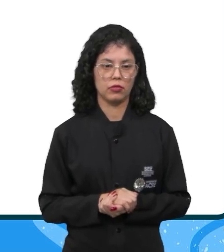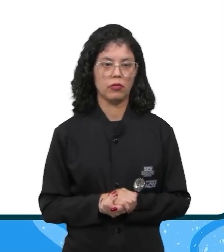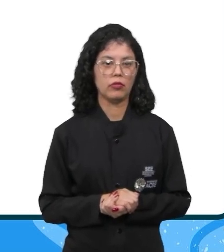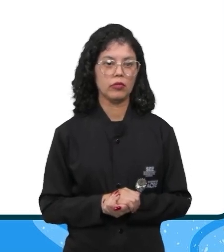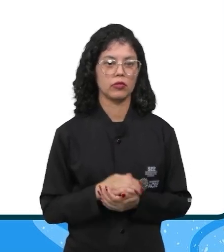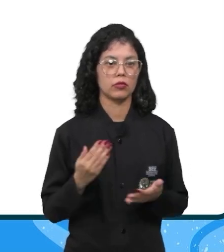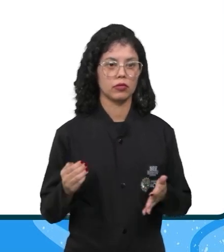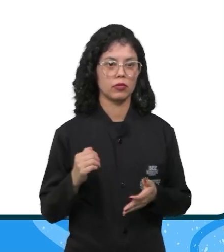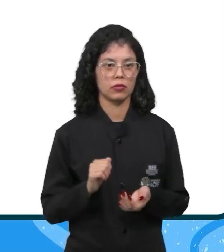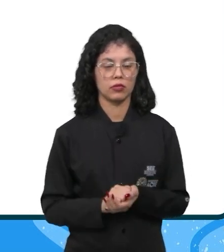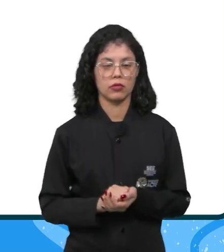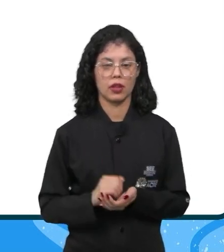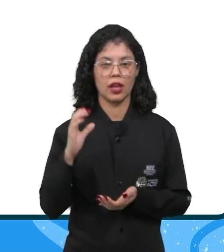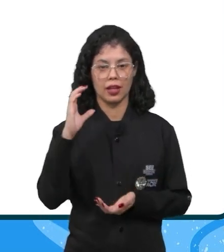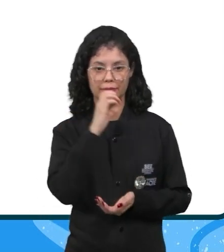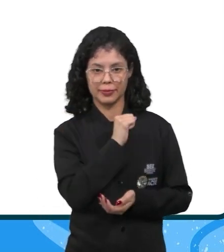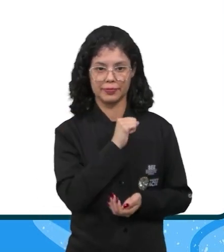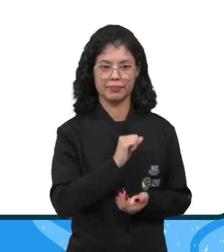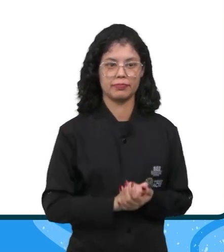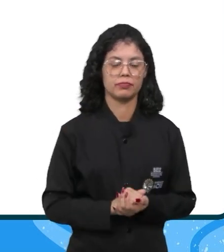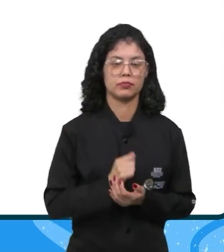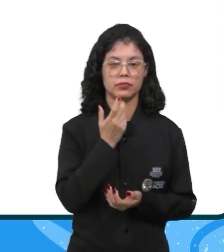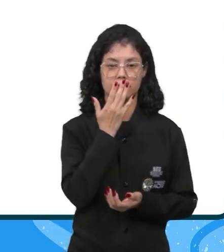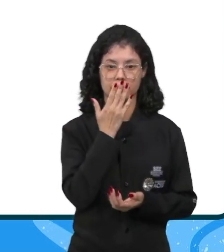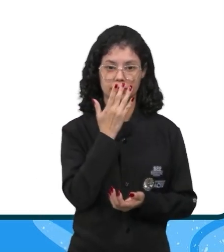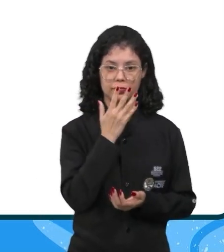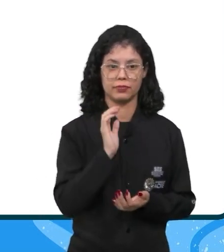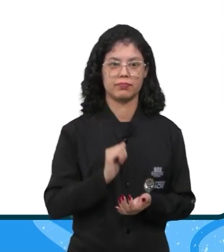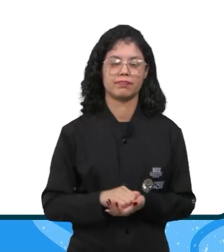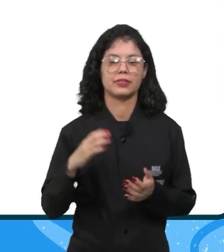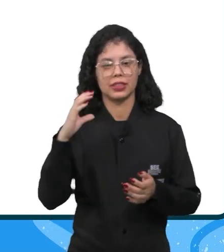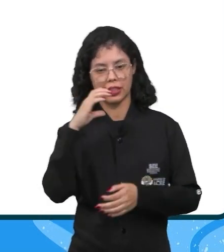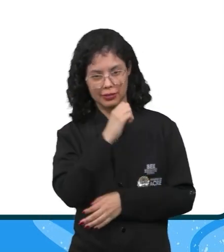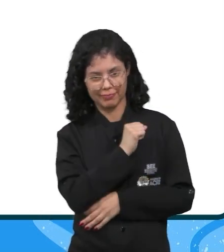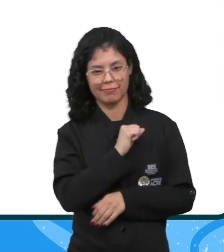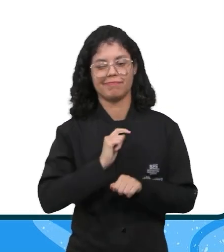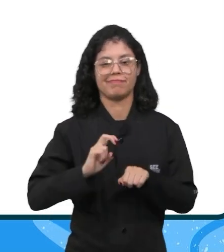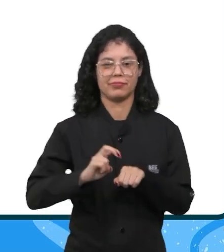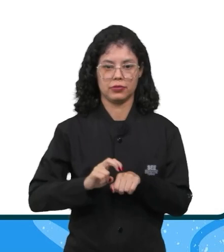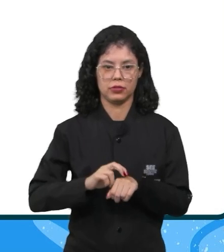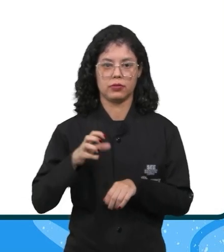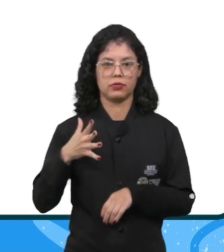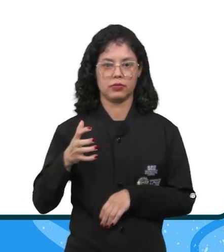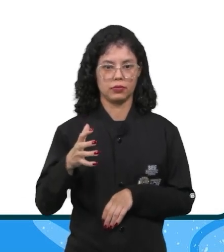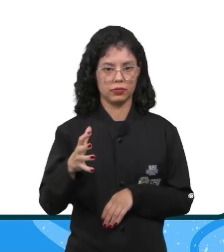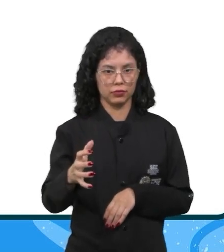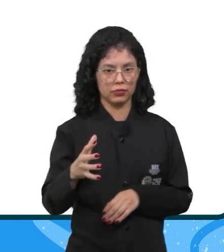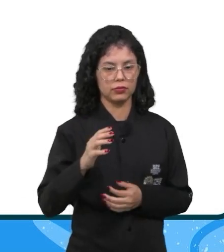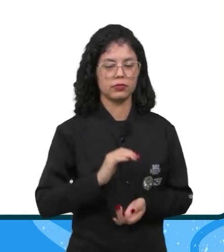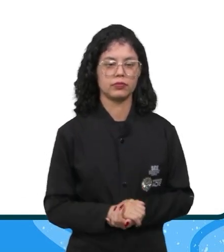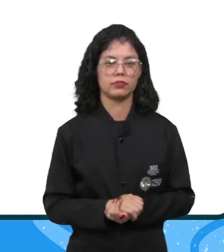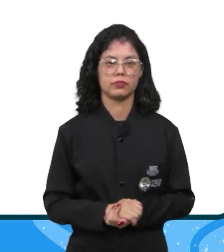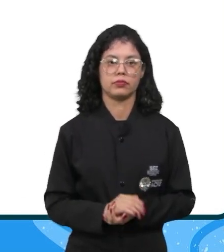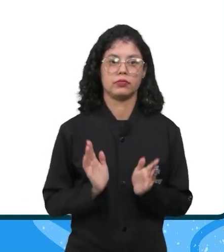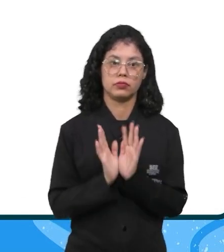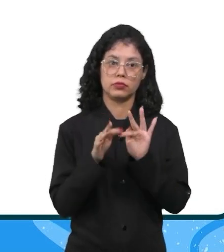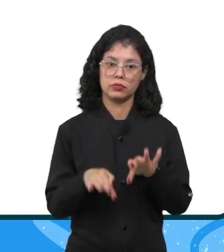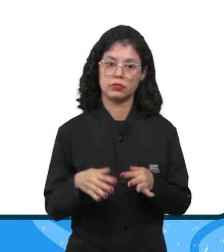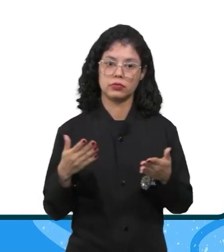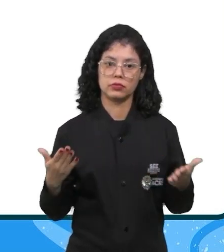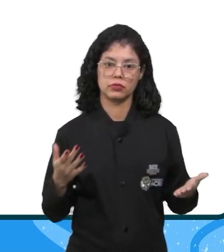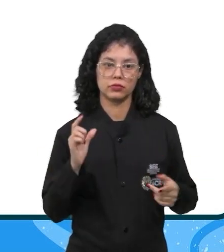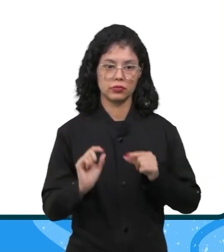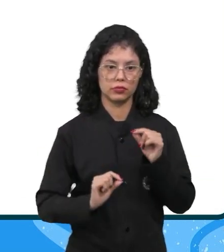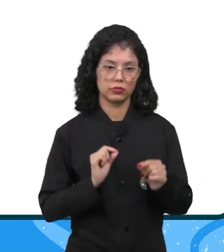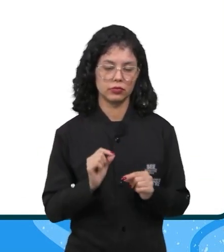frasco e o caldo logo teve o quê? Teve uma contaminação ali por micro-organismo. Então, a conclusão aí desse